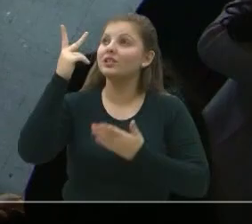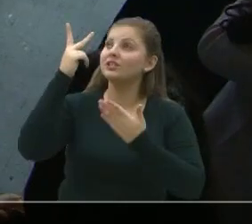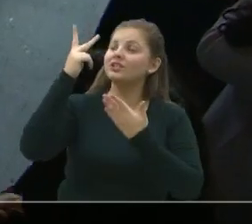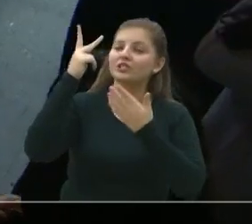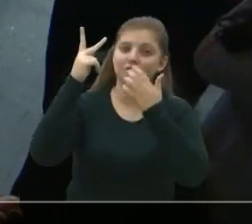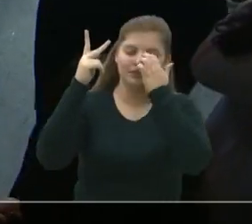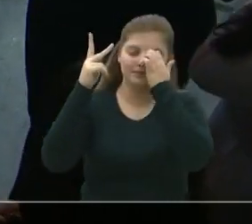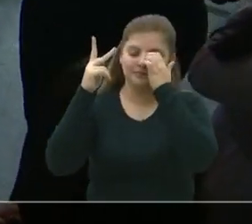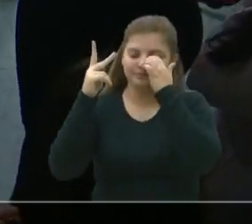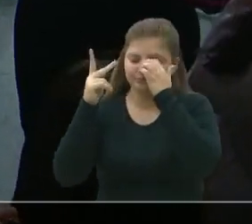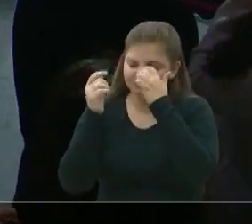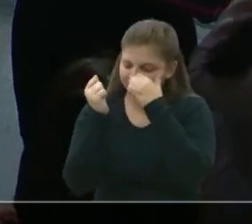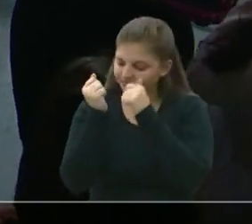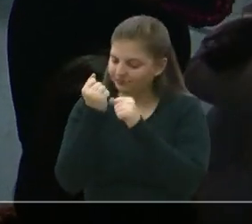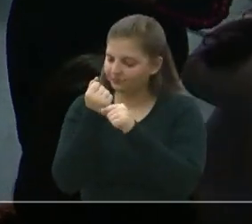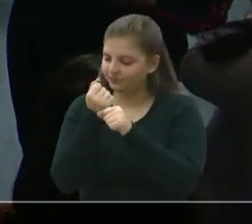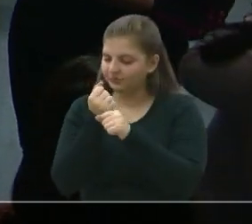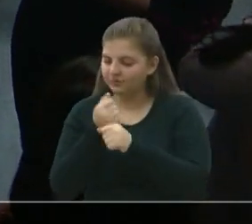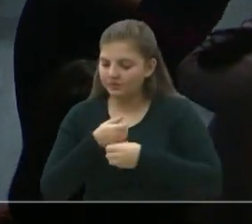Somente em ti